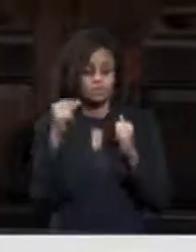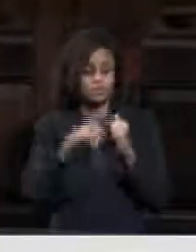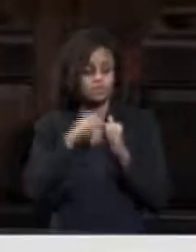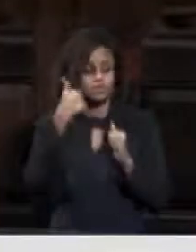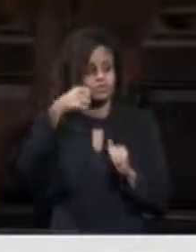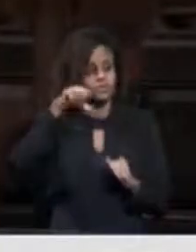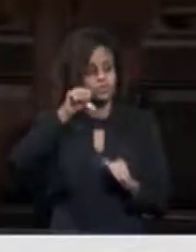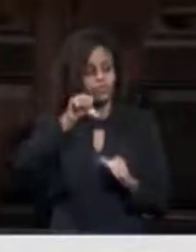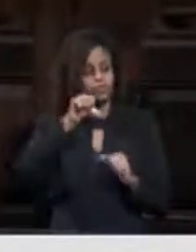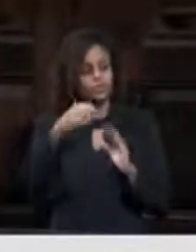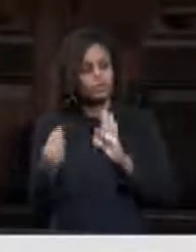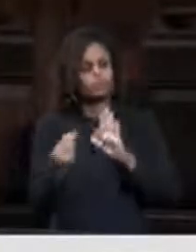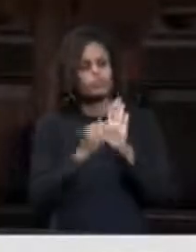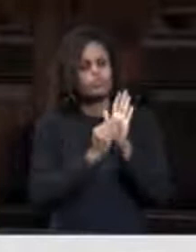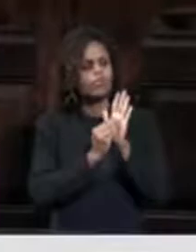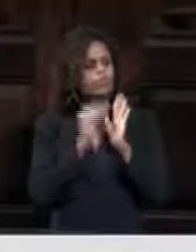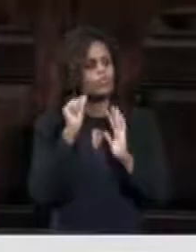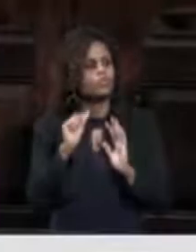exatamente